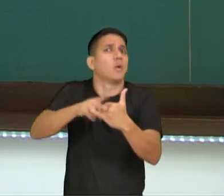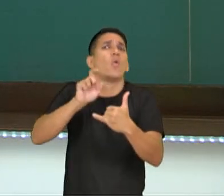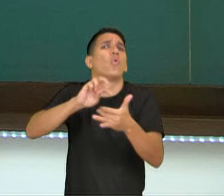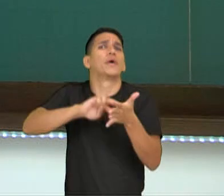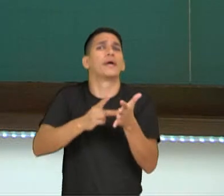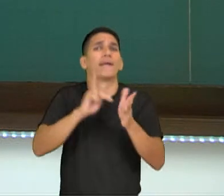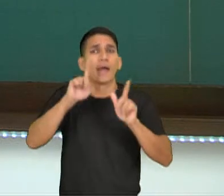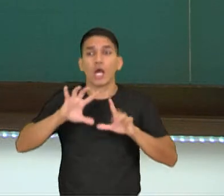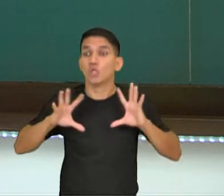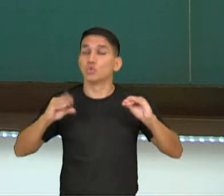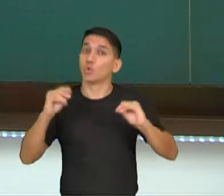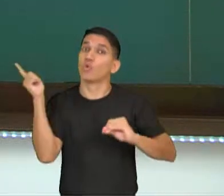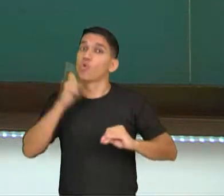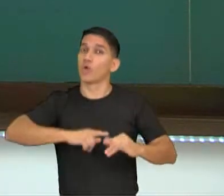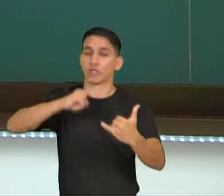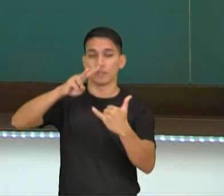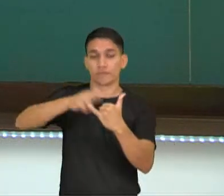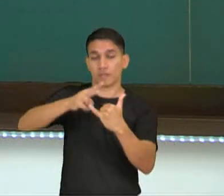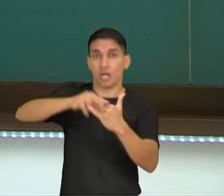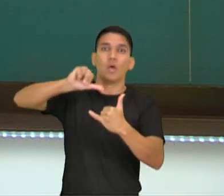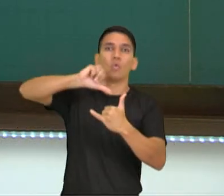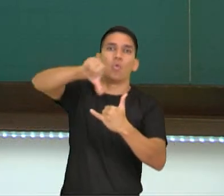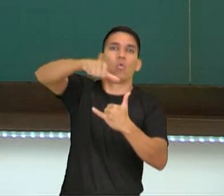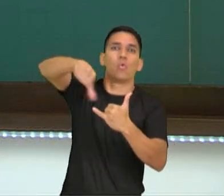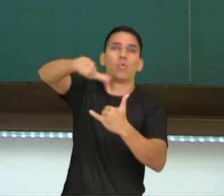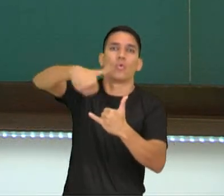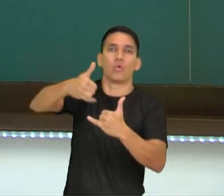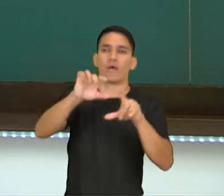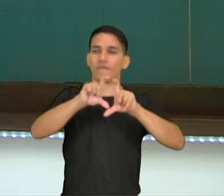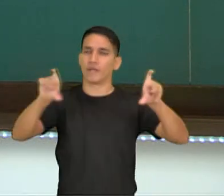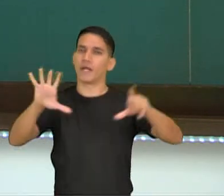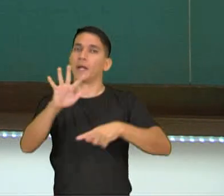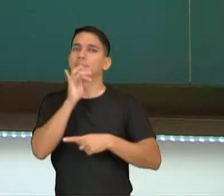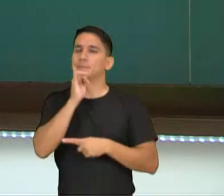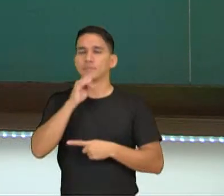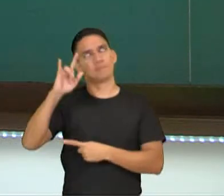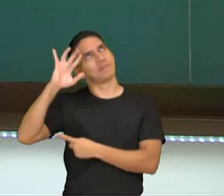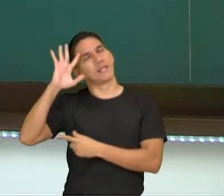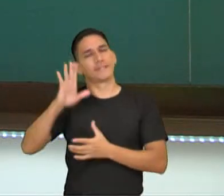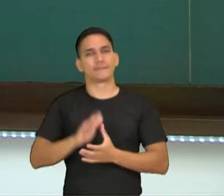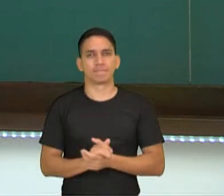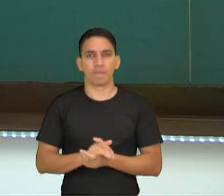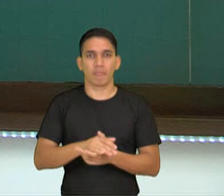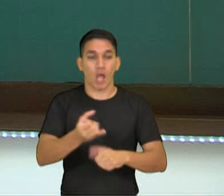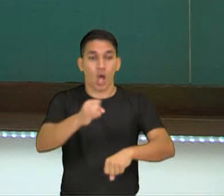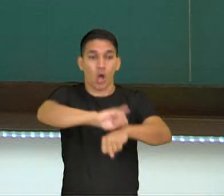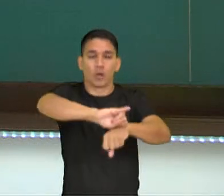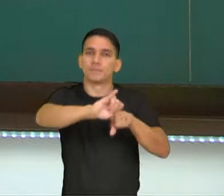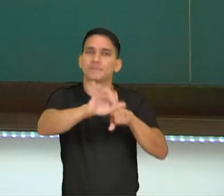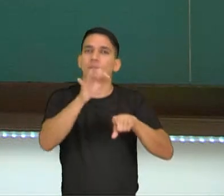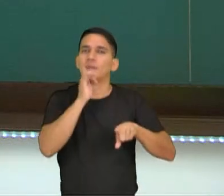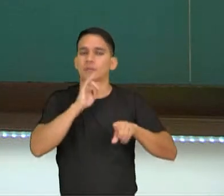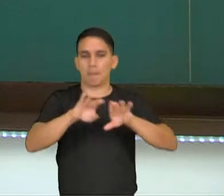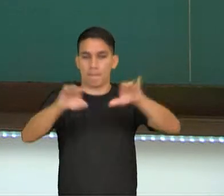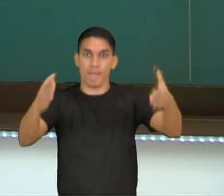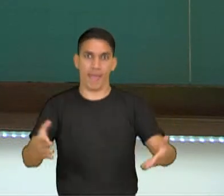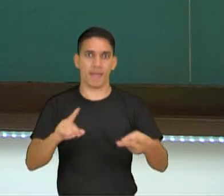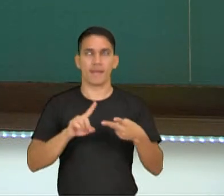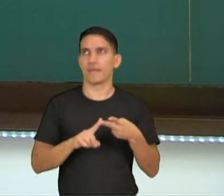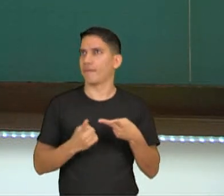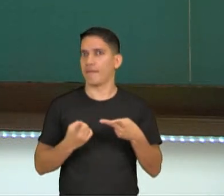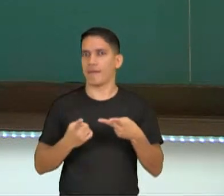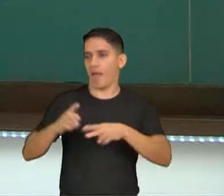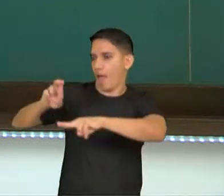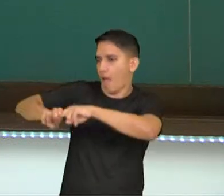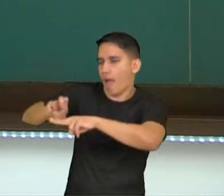aquilo que eu posso conjugar numa frase, né? Se eu pensar em objetos, por exemplo, como mesa,